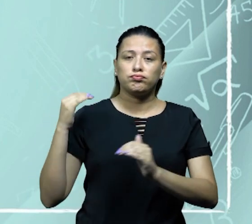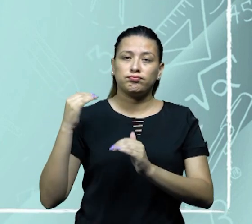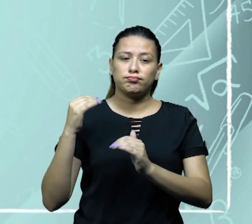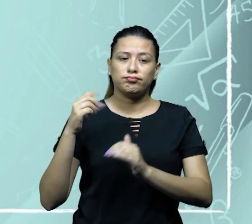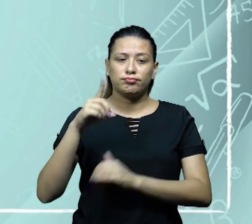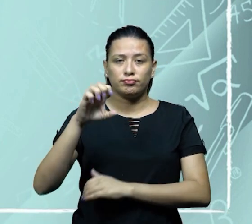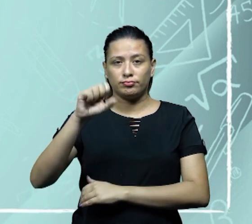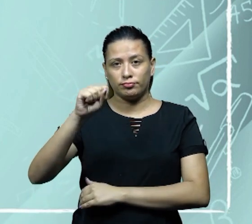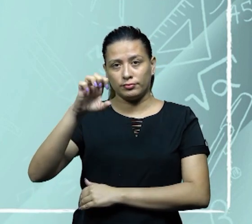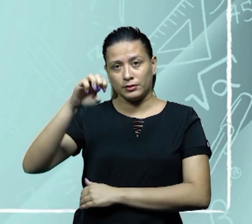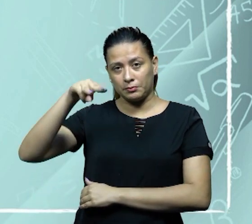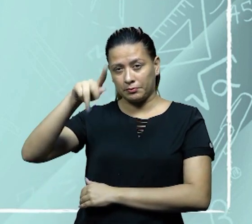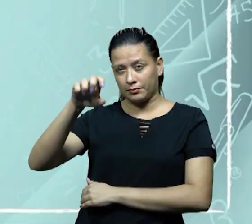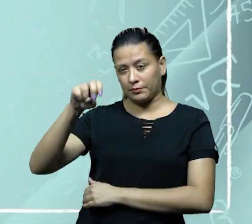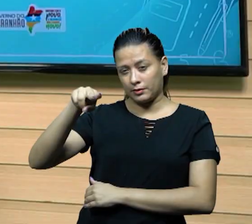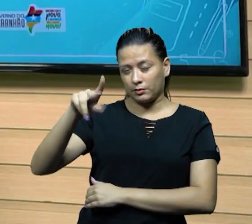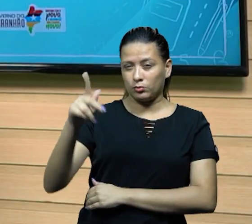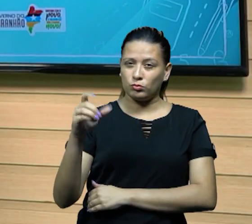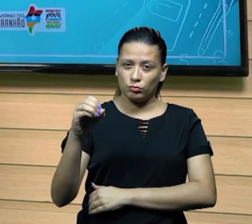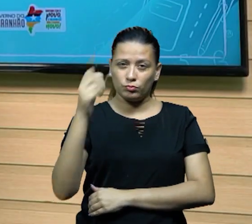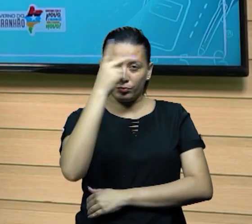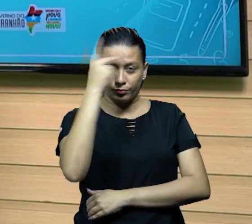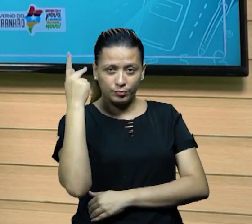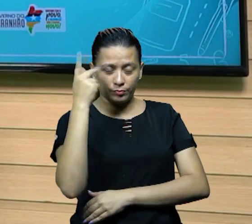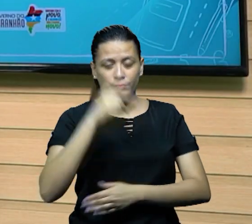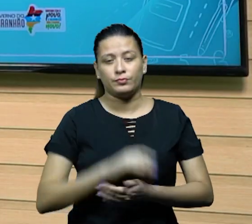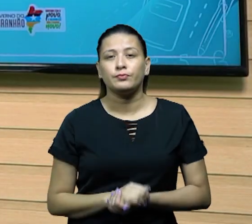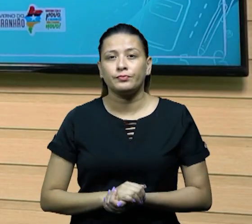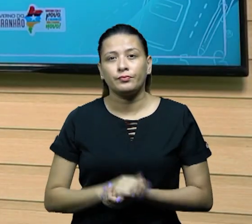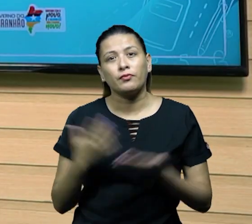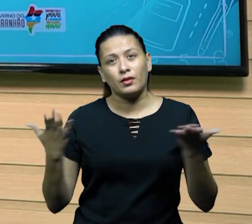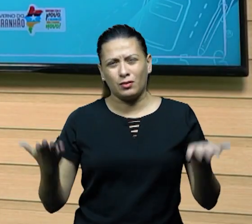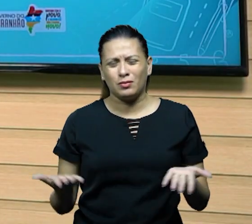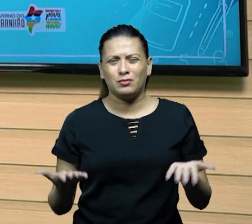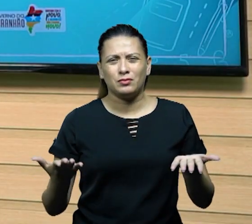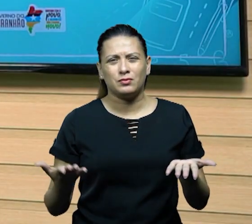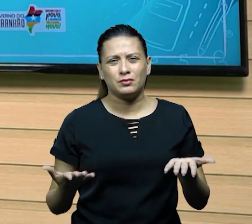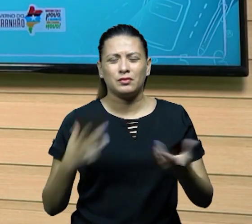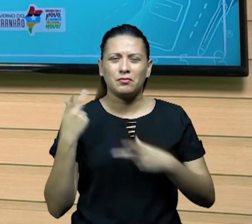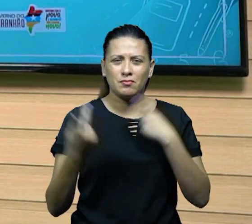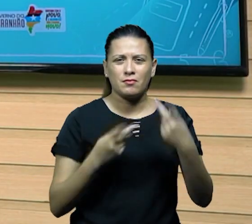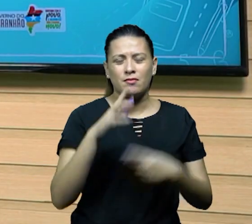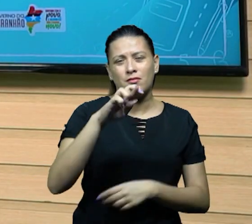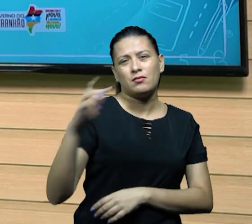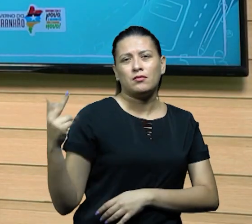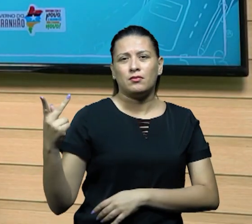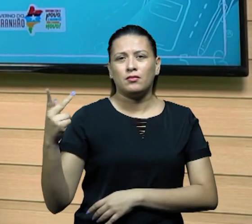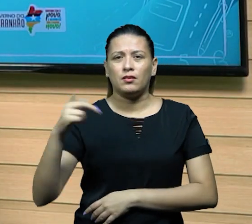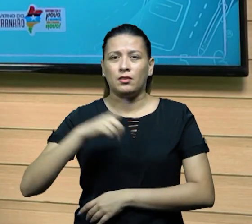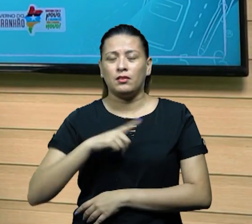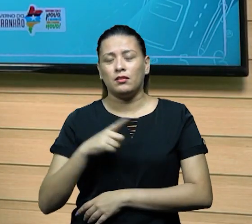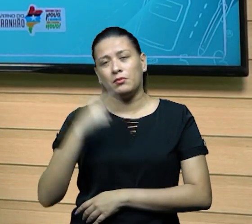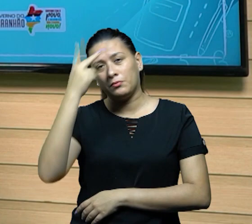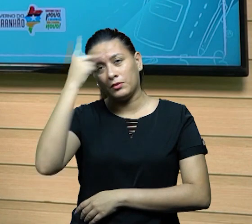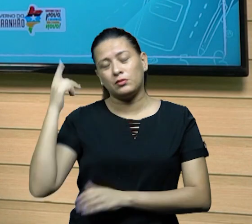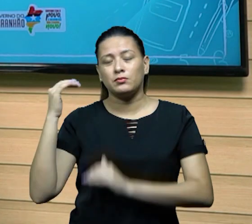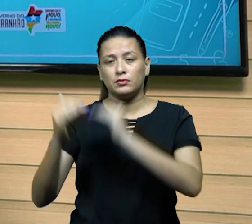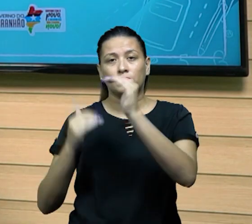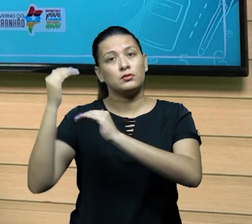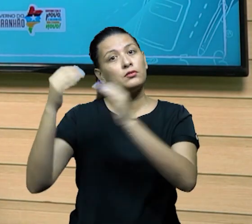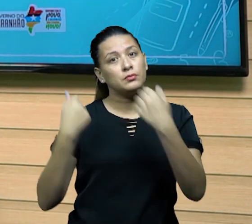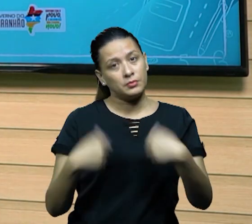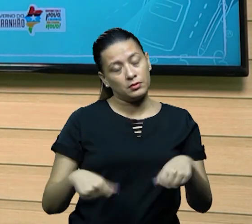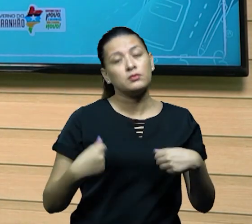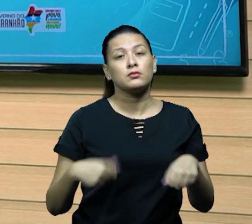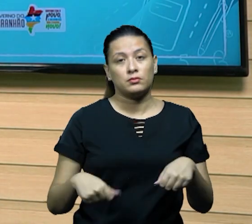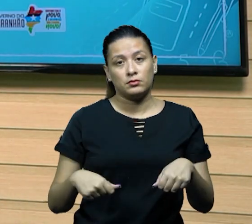e desenvolvimento de pessoal. É muito importante hoje, quando você fala em RH, entender que o profissional ele precisa se desenvolver,